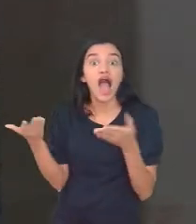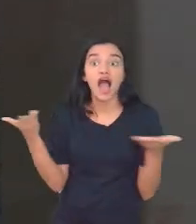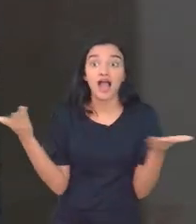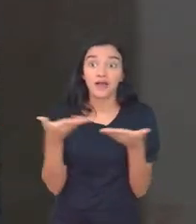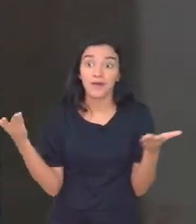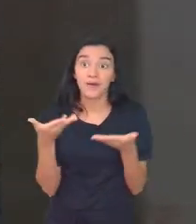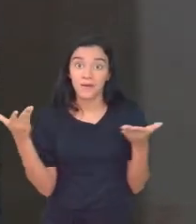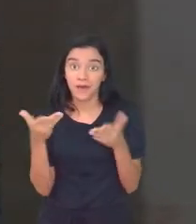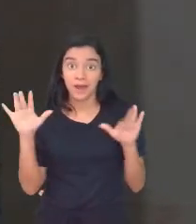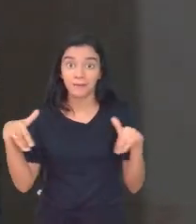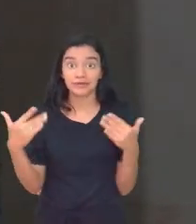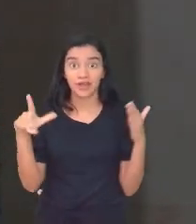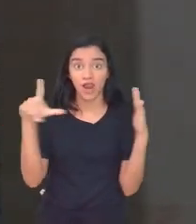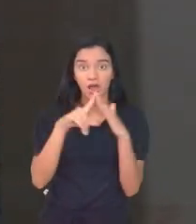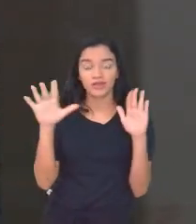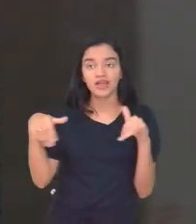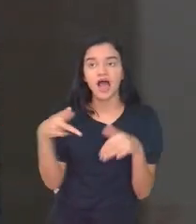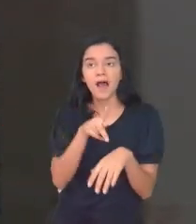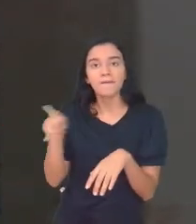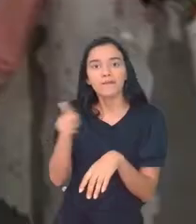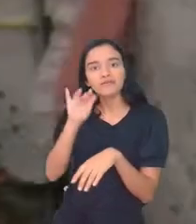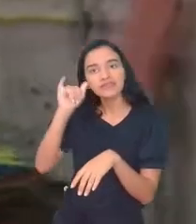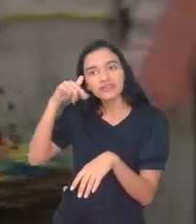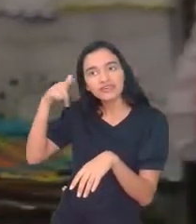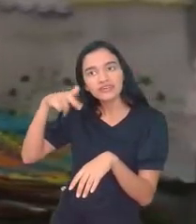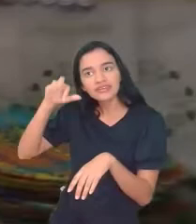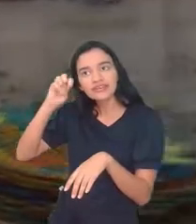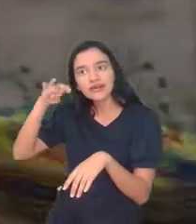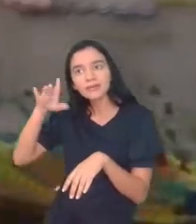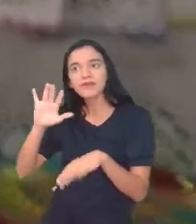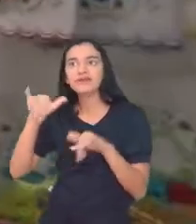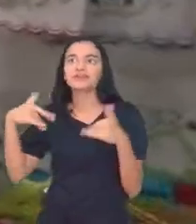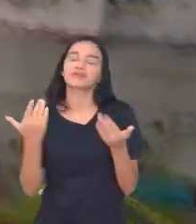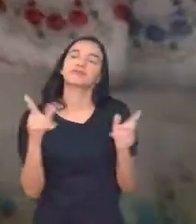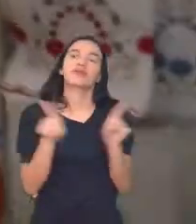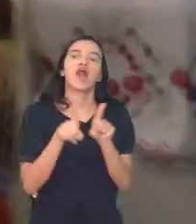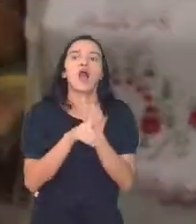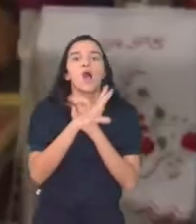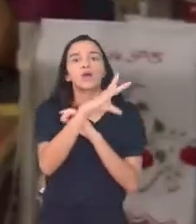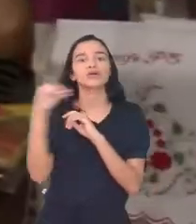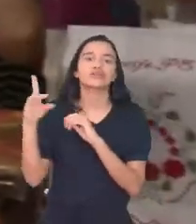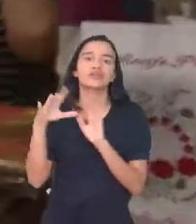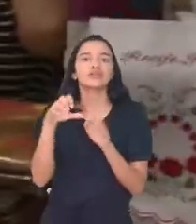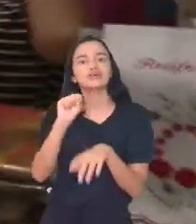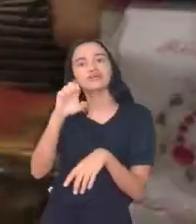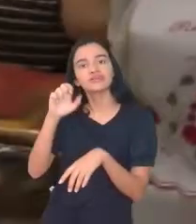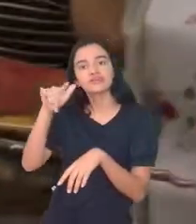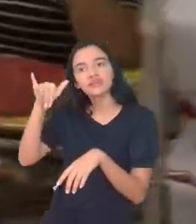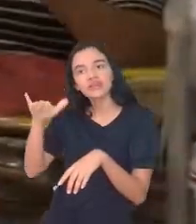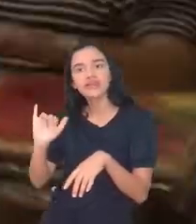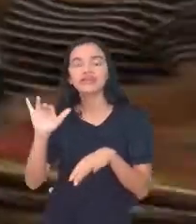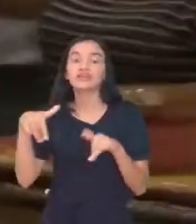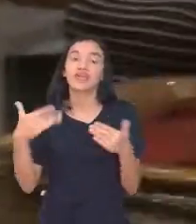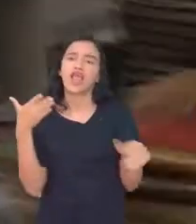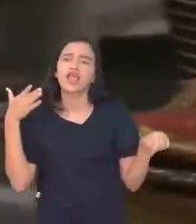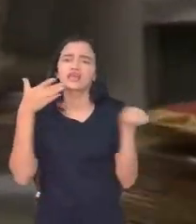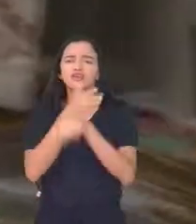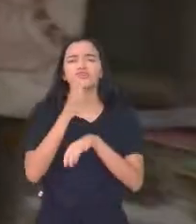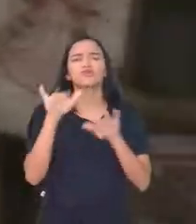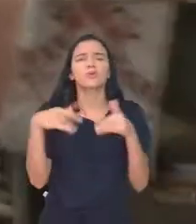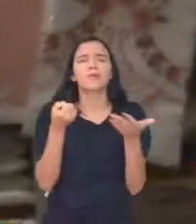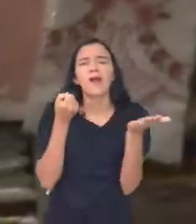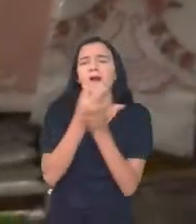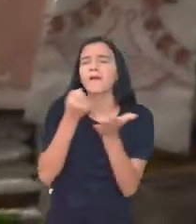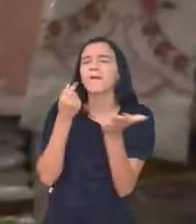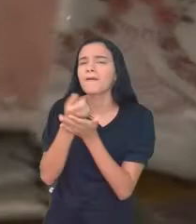para a loja ali, a professora Isabel e a coordenadora Celi, que estão aqui conosco, entraram ali para fazer uma